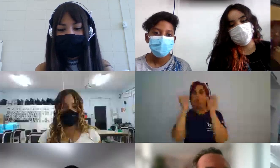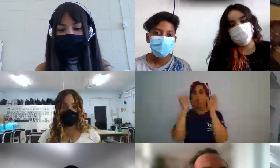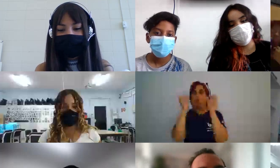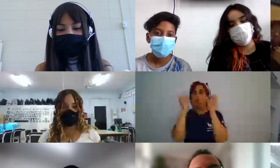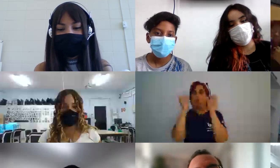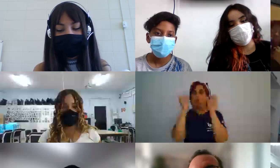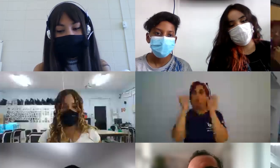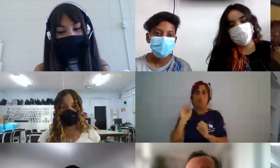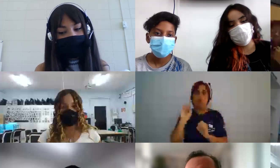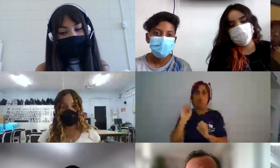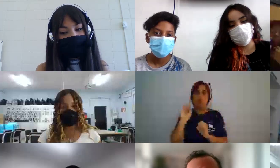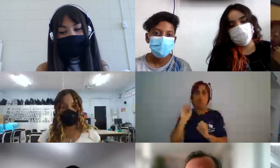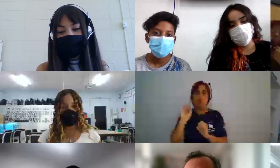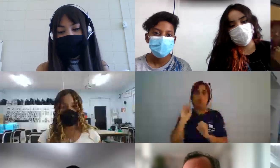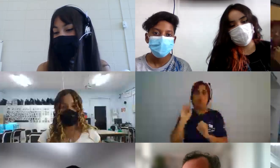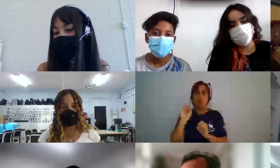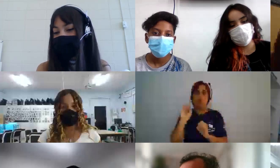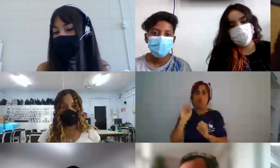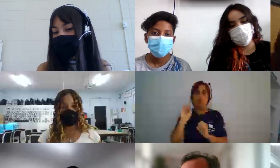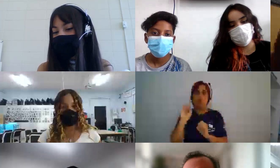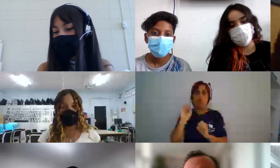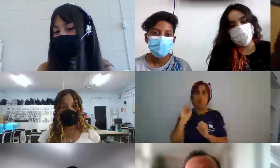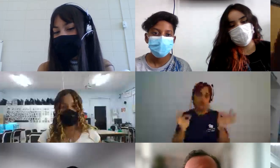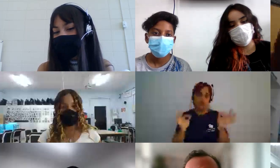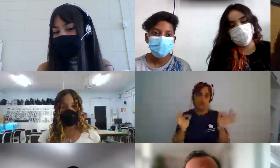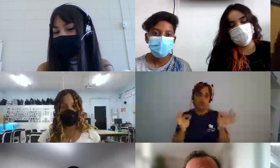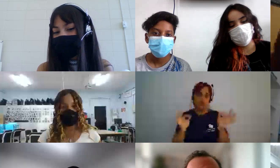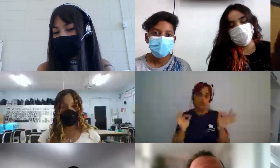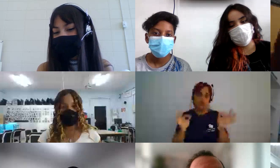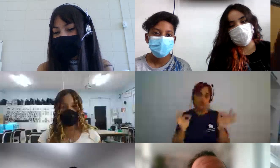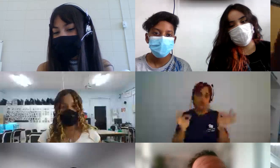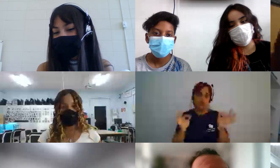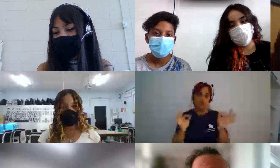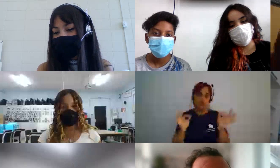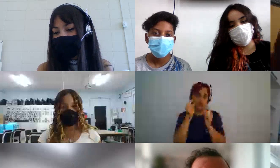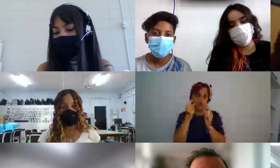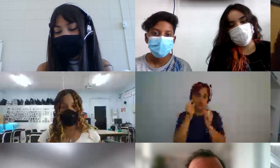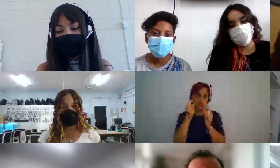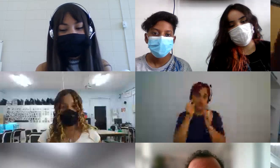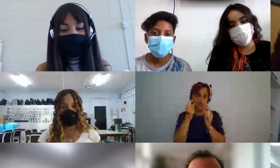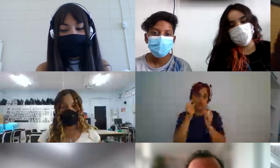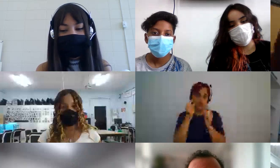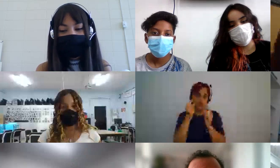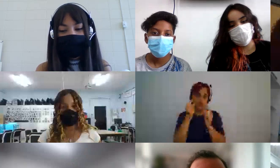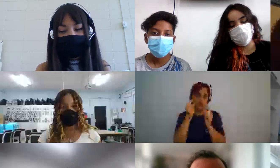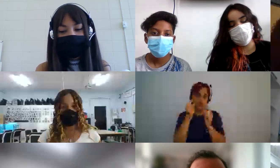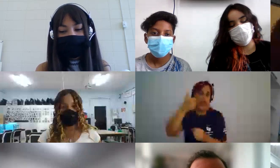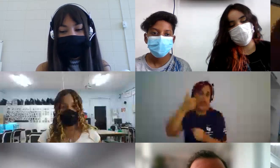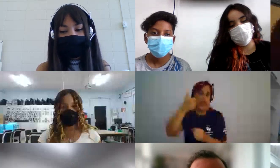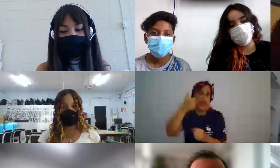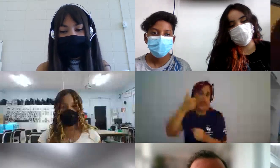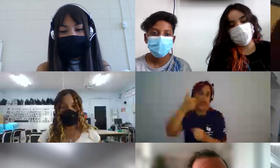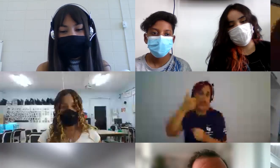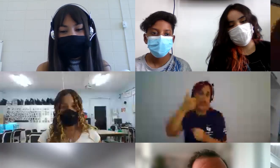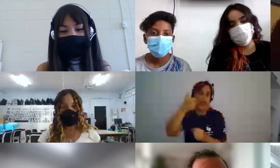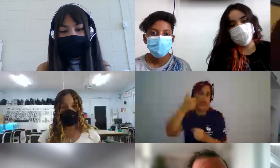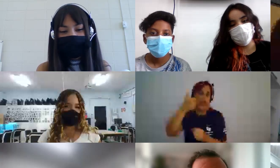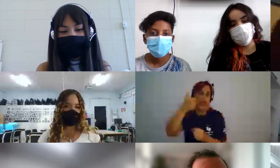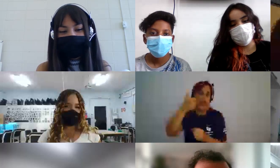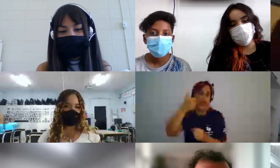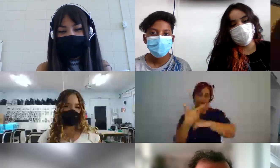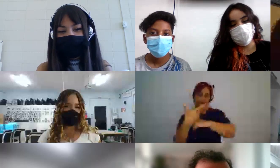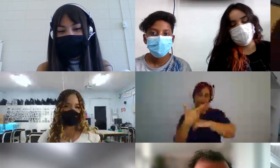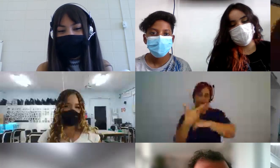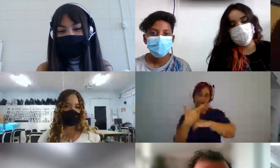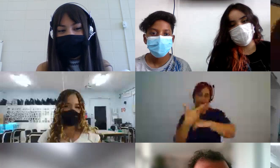está com um olhar assim, que você escolheu, porque você quer o melhor olhar para você sair na câmera, você